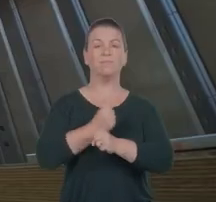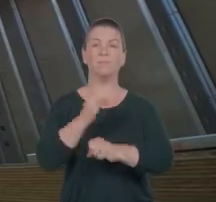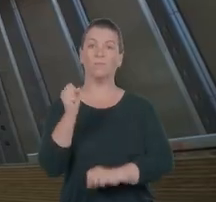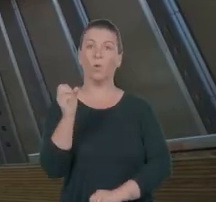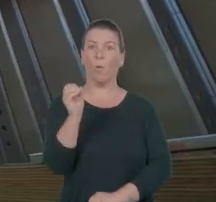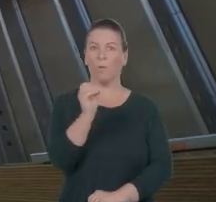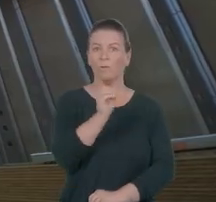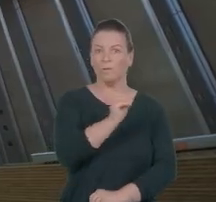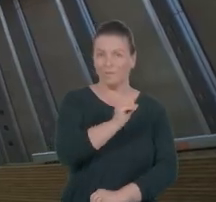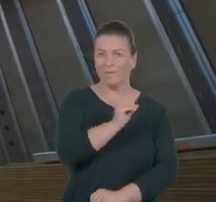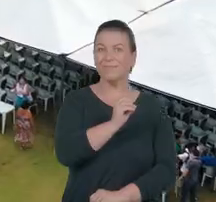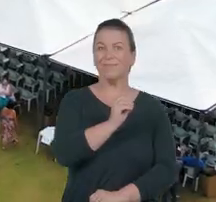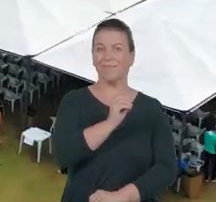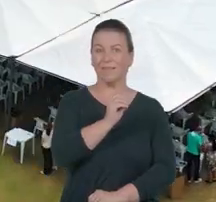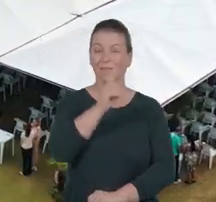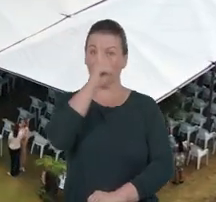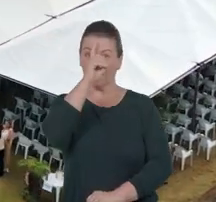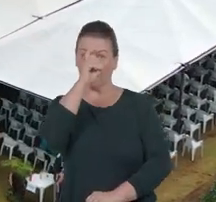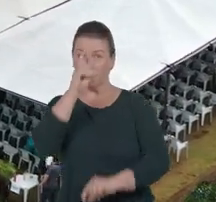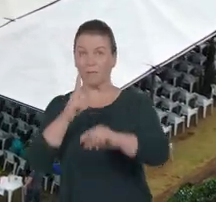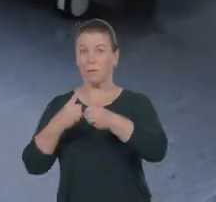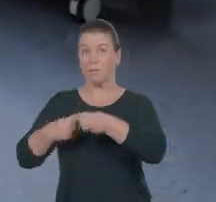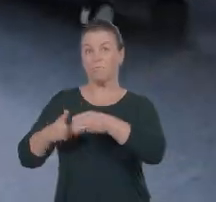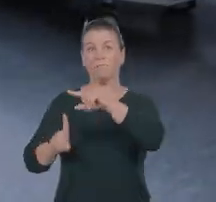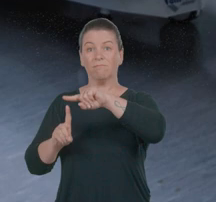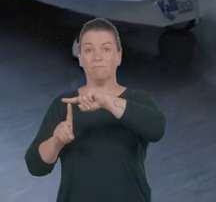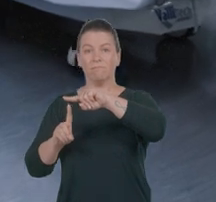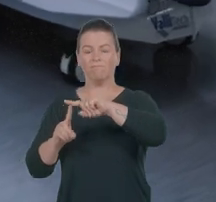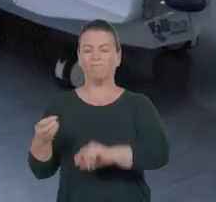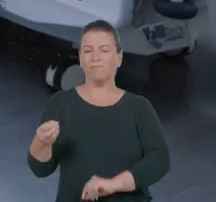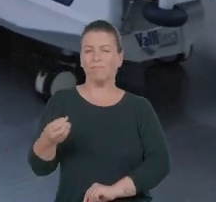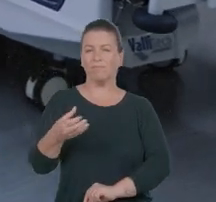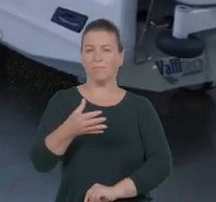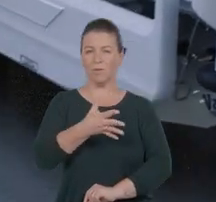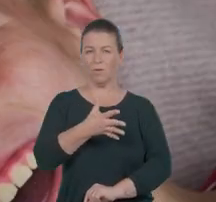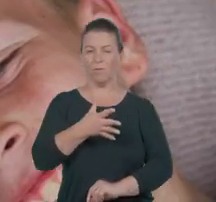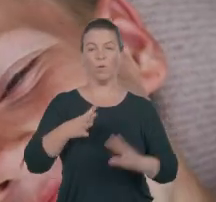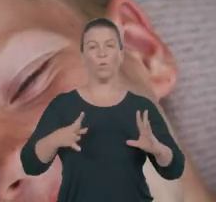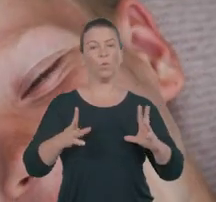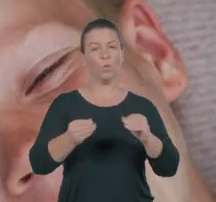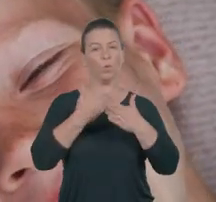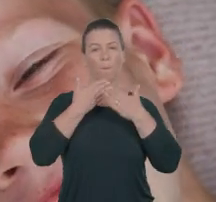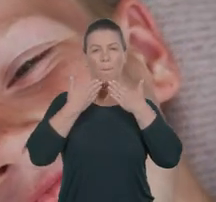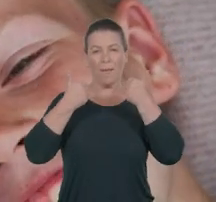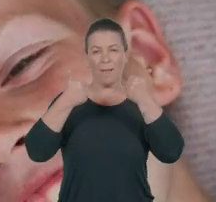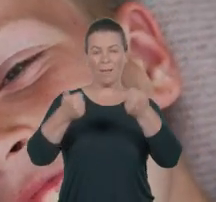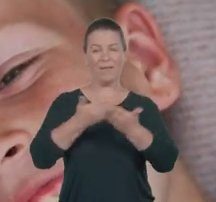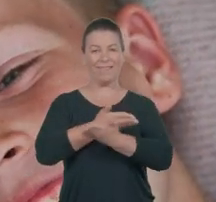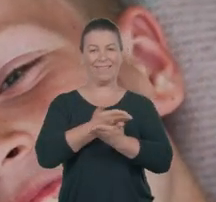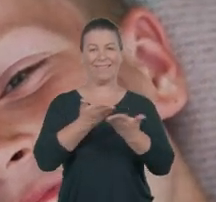obra, são 800 no total. Tem um hospital de Toledo novinho em folha. Tudo de melhor pra